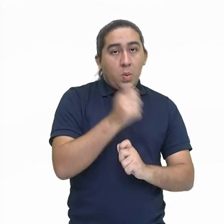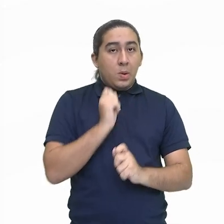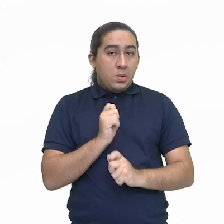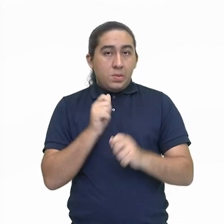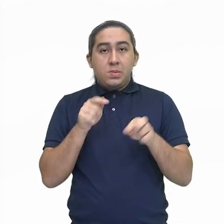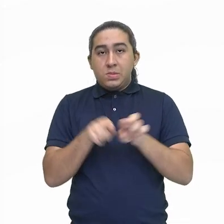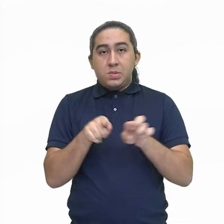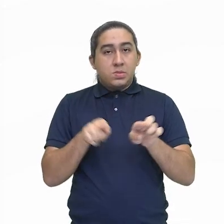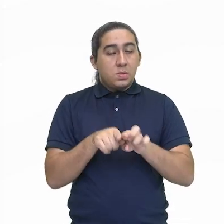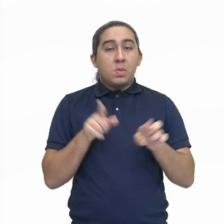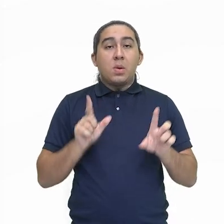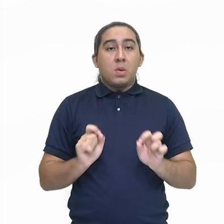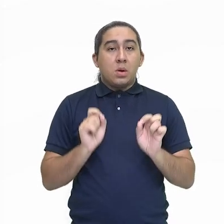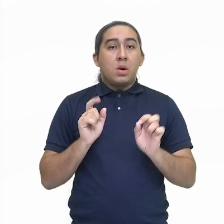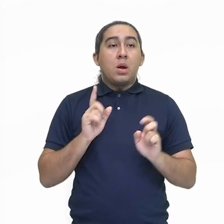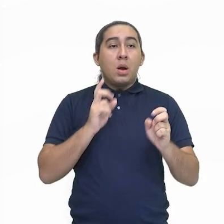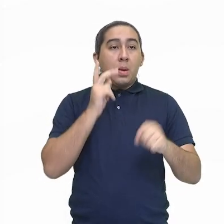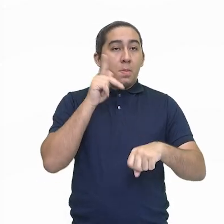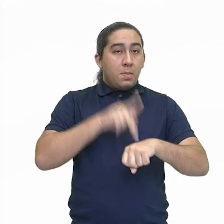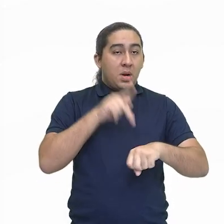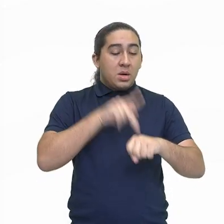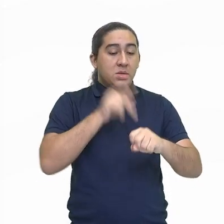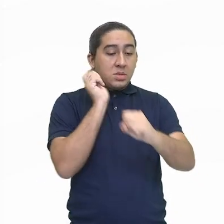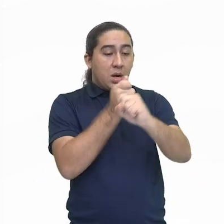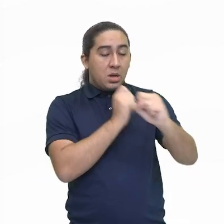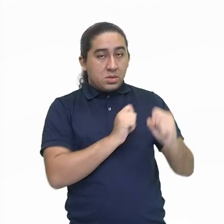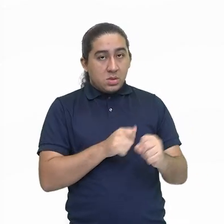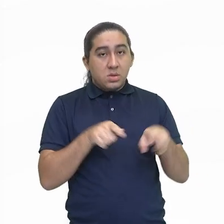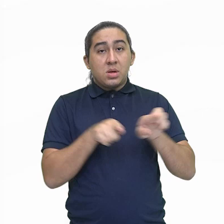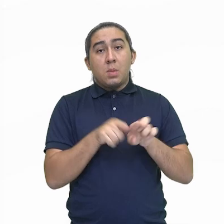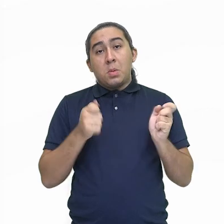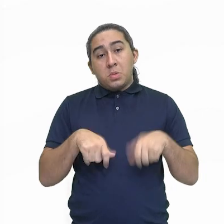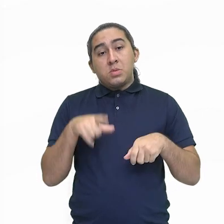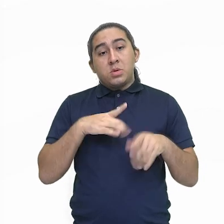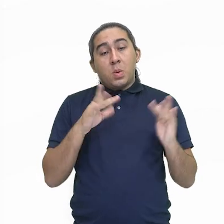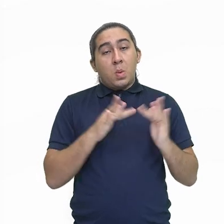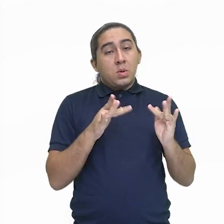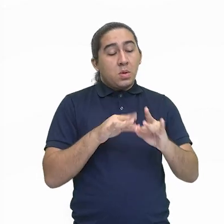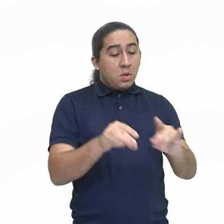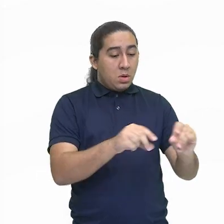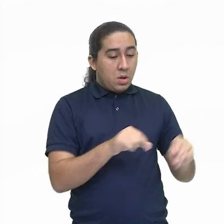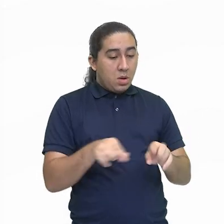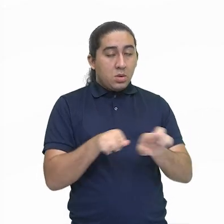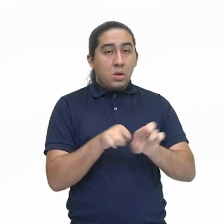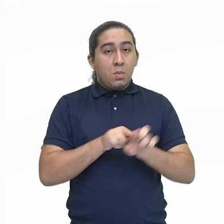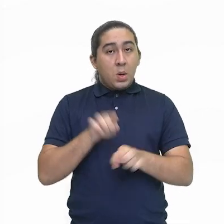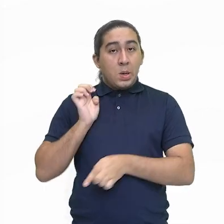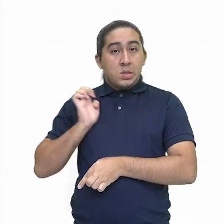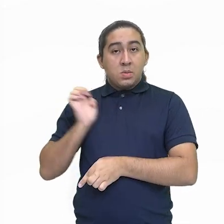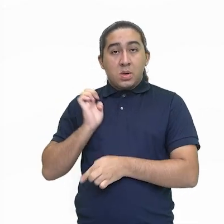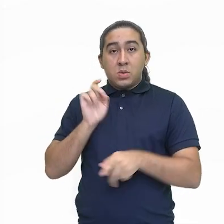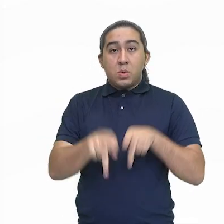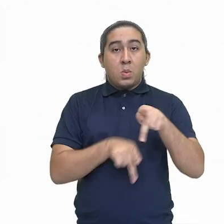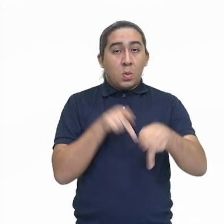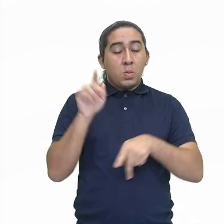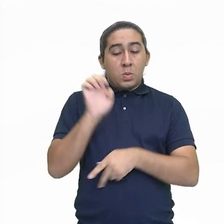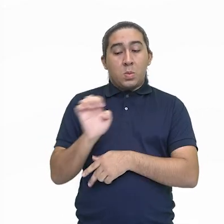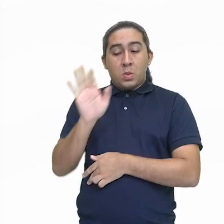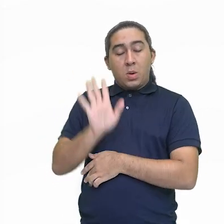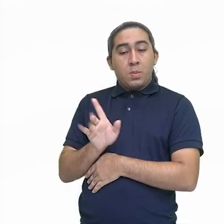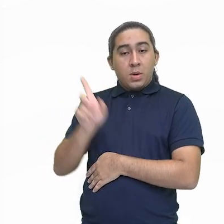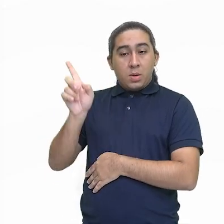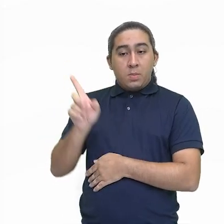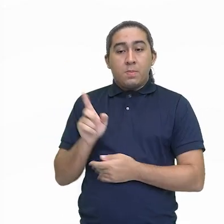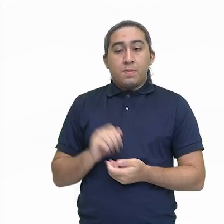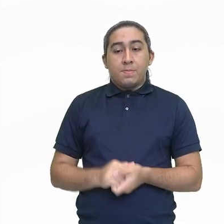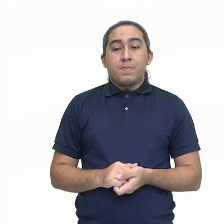mineração, né, que serviu aí de acesso à terra e também ao enriquecimento da população europeia.